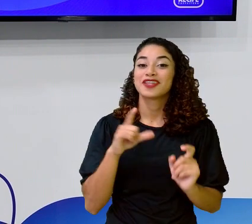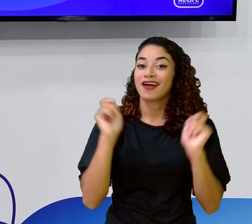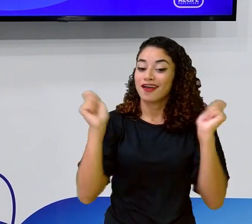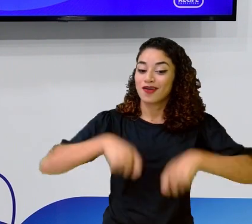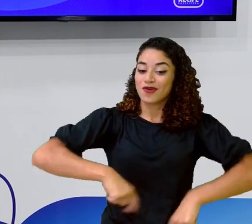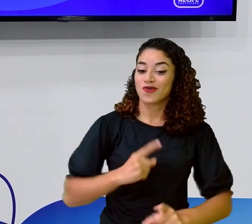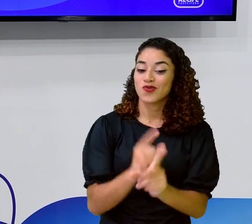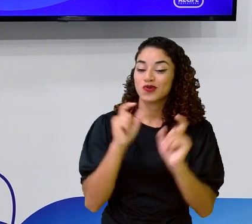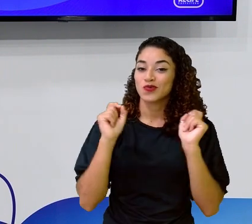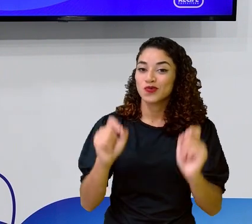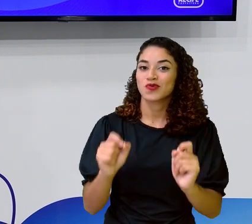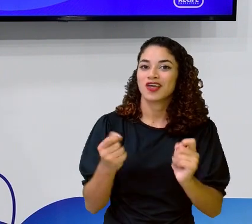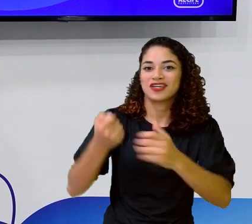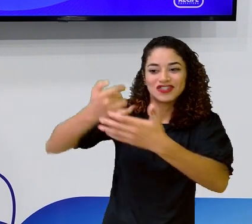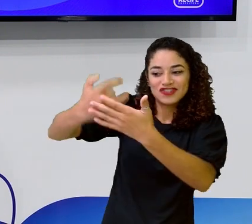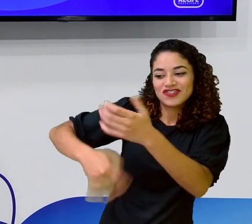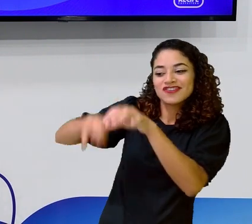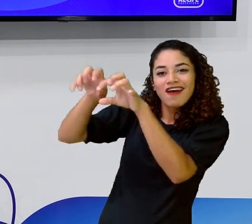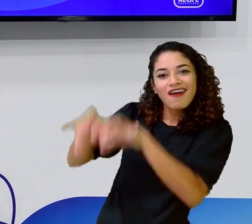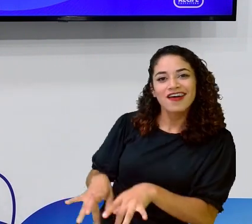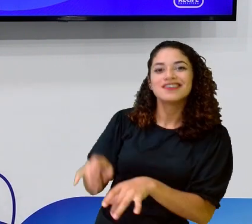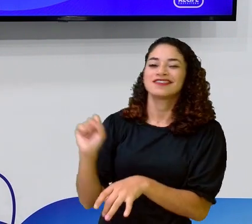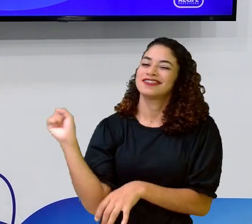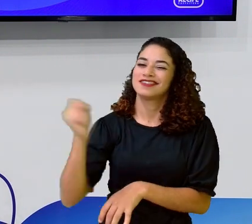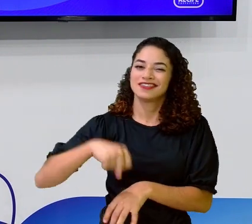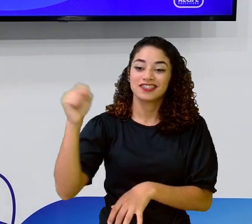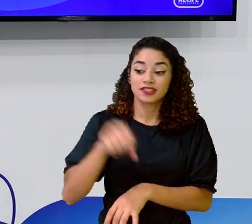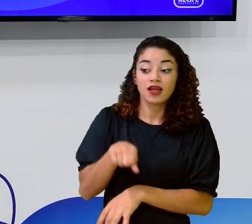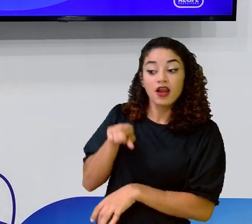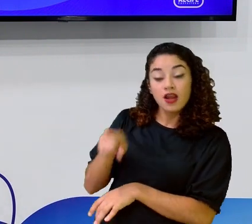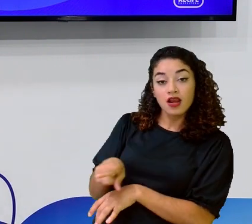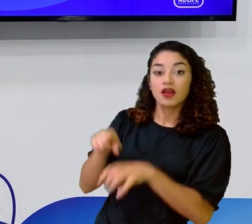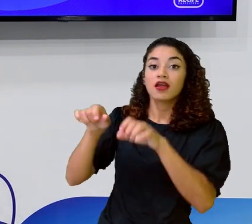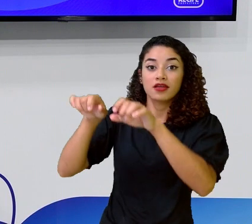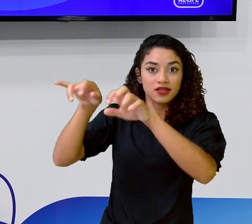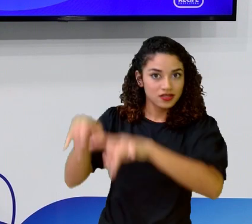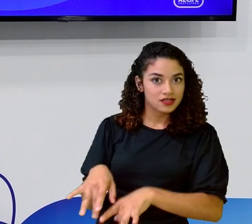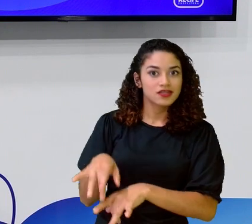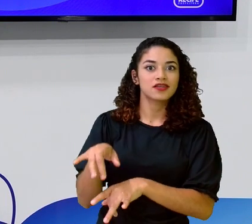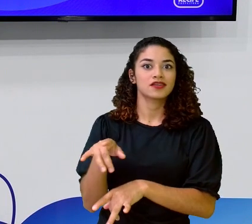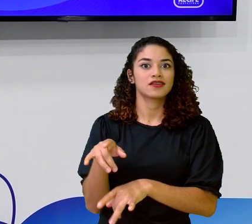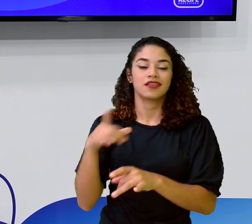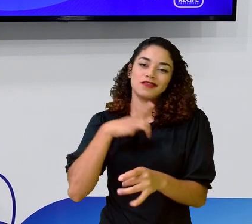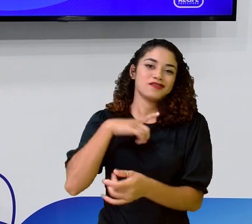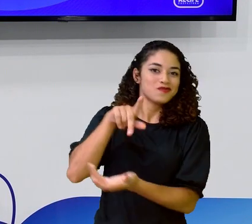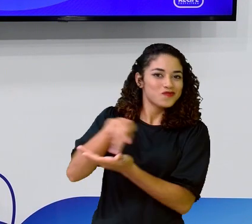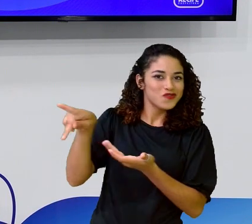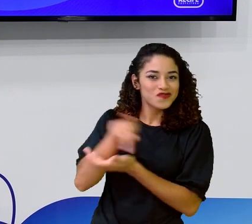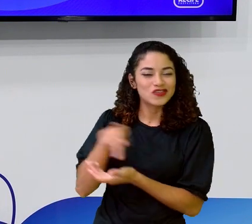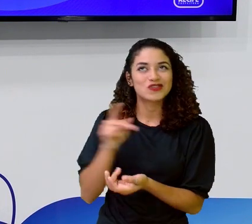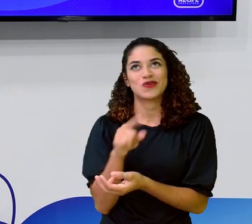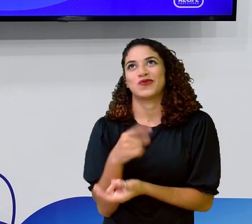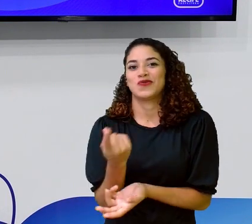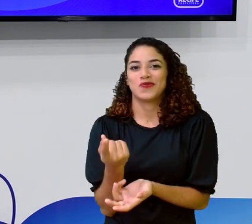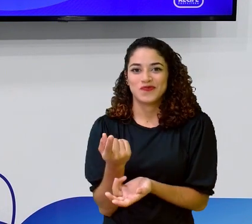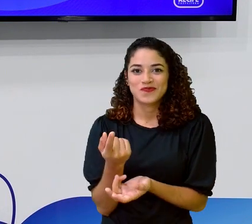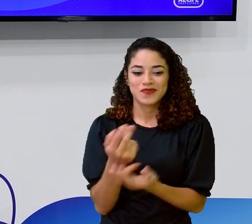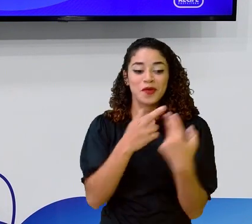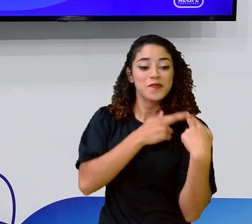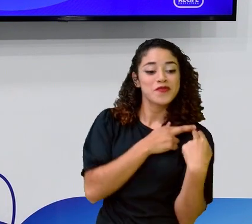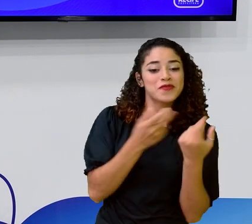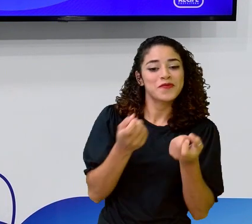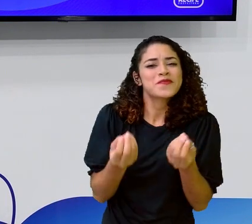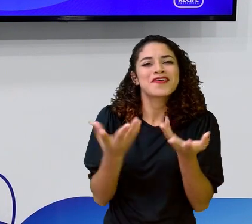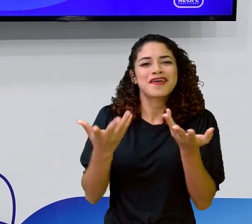encontrará o nosso chat, sim, no chat, é onde tem um professor, uma professora, na